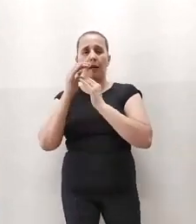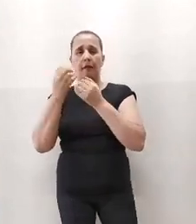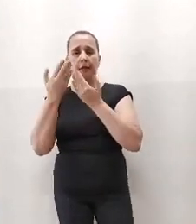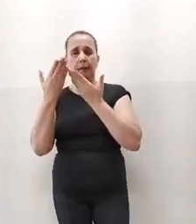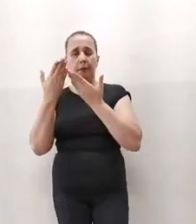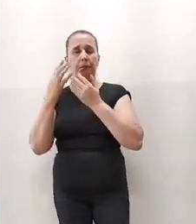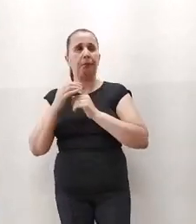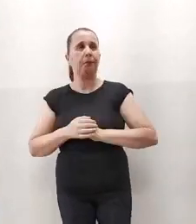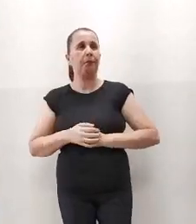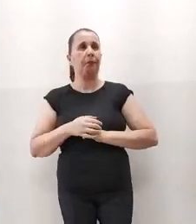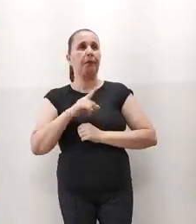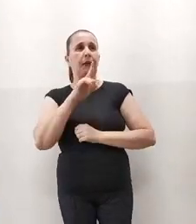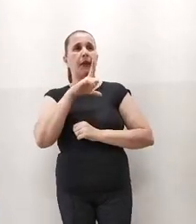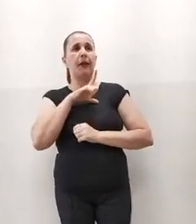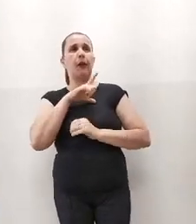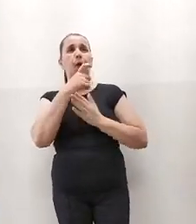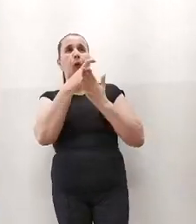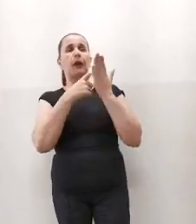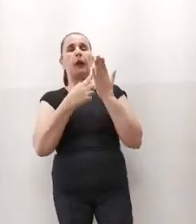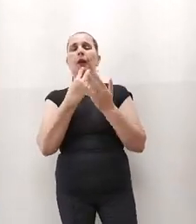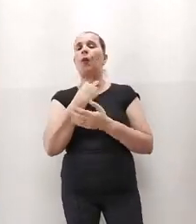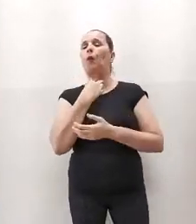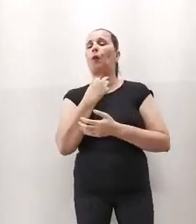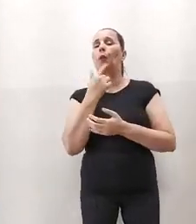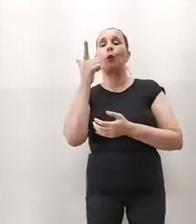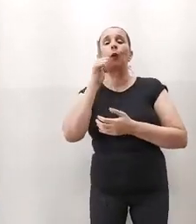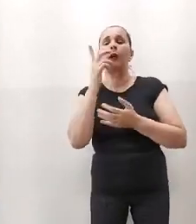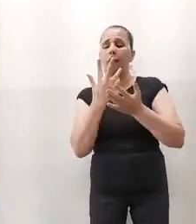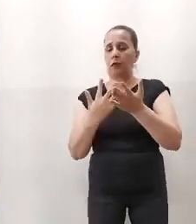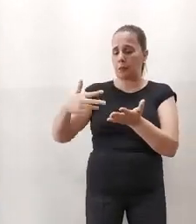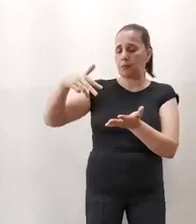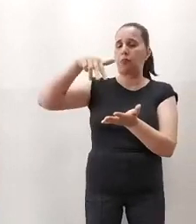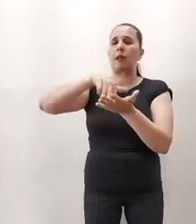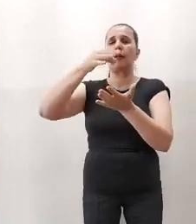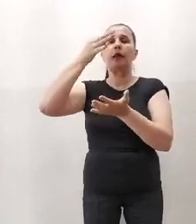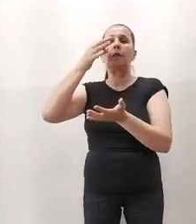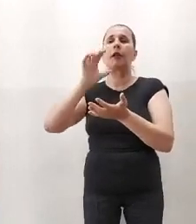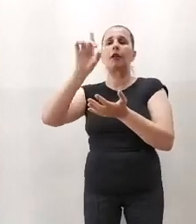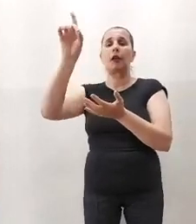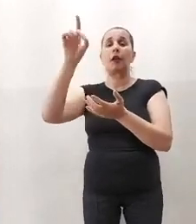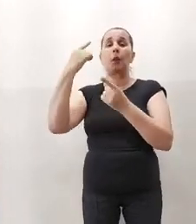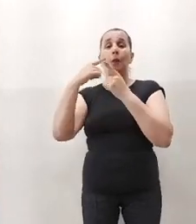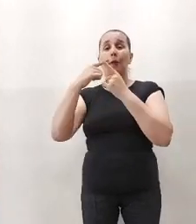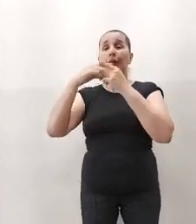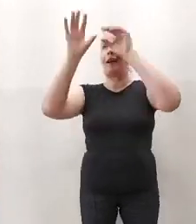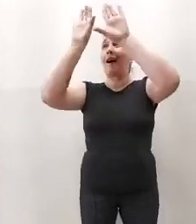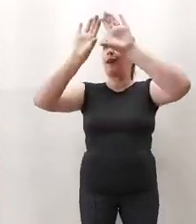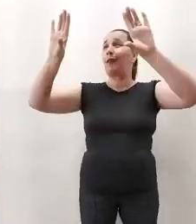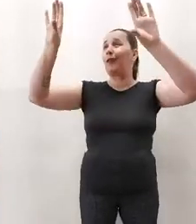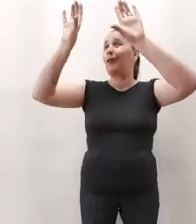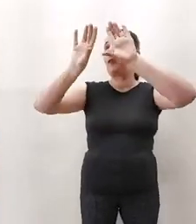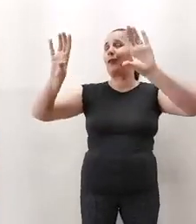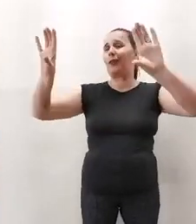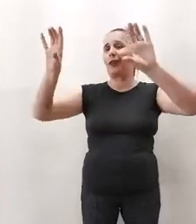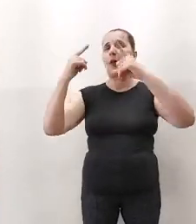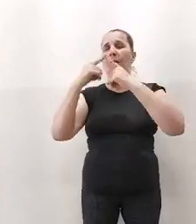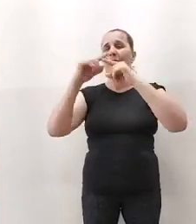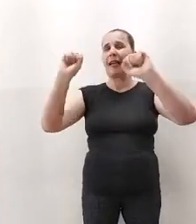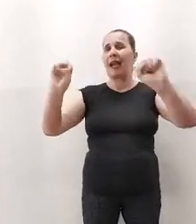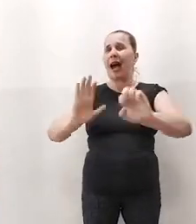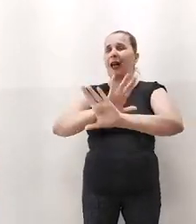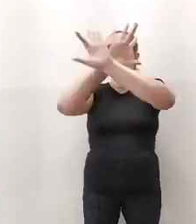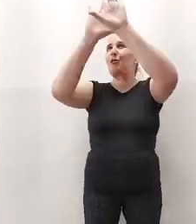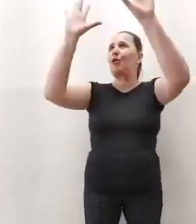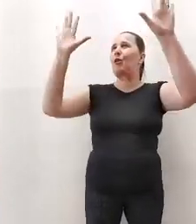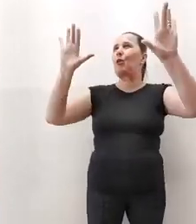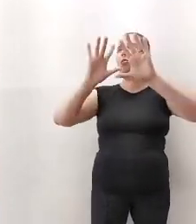hebraico dizia que eles não podiam ficar de pé diante do Senhor, por causa da nuvem, porque a glória do